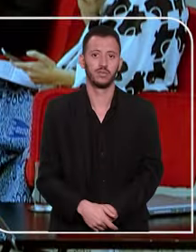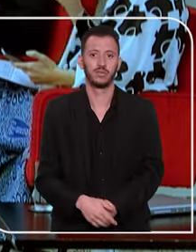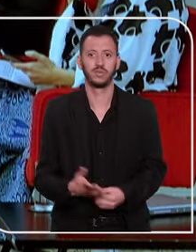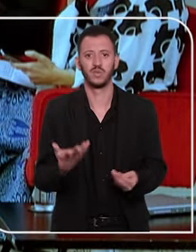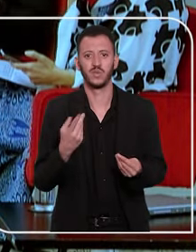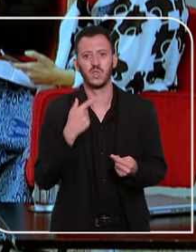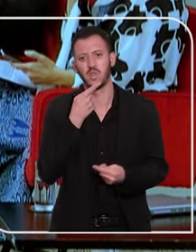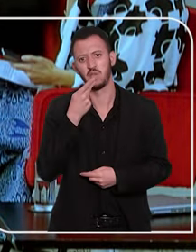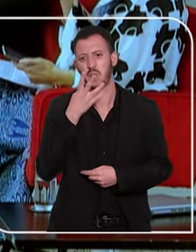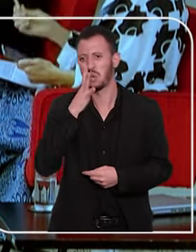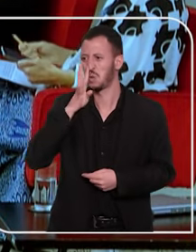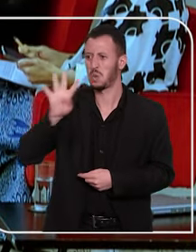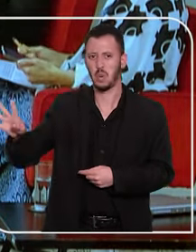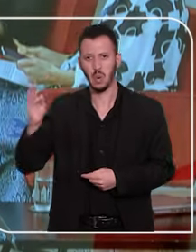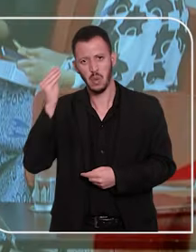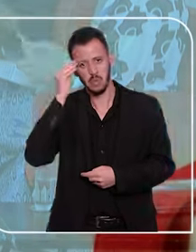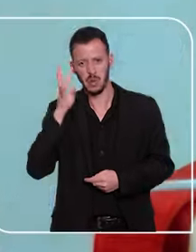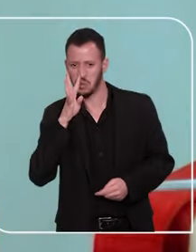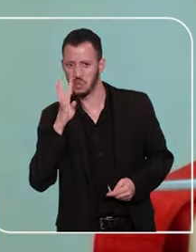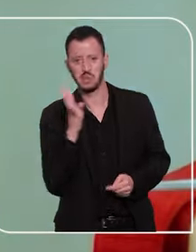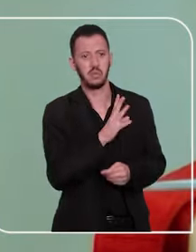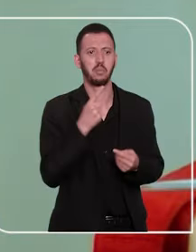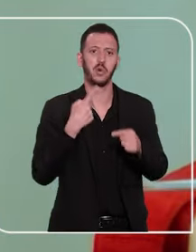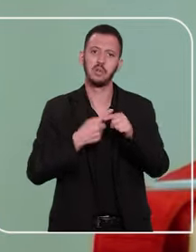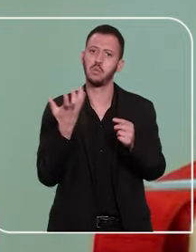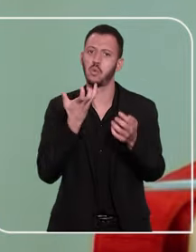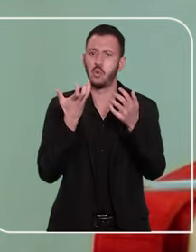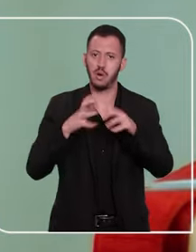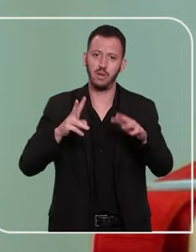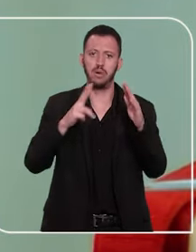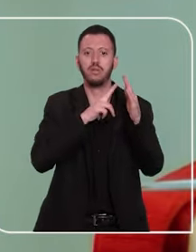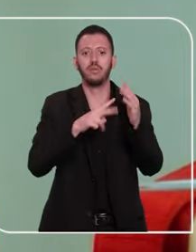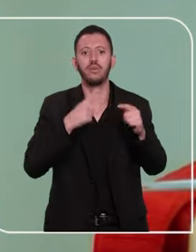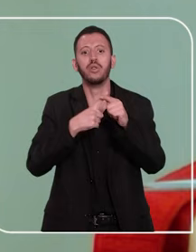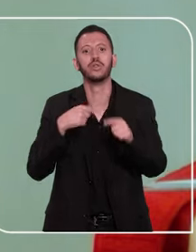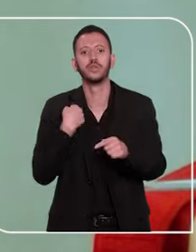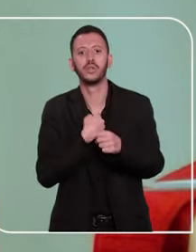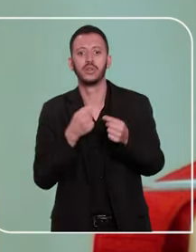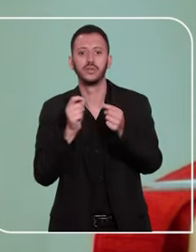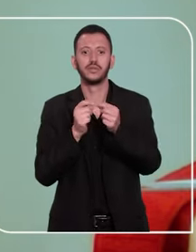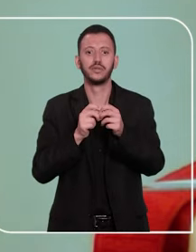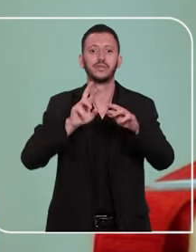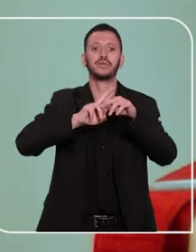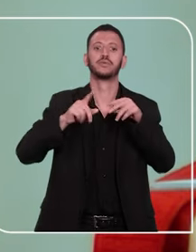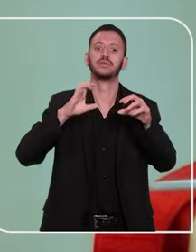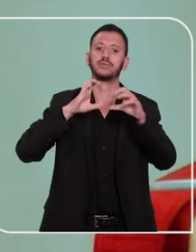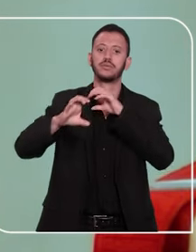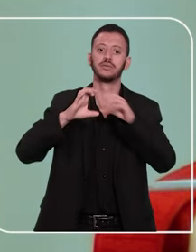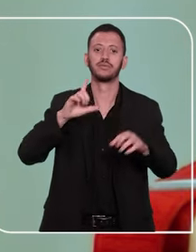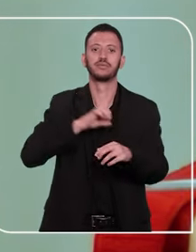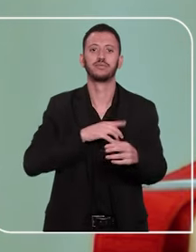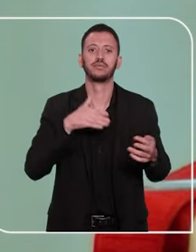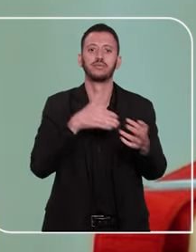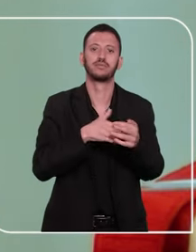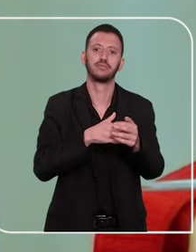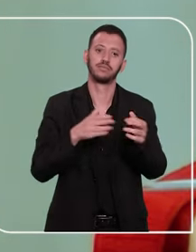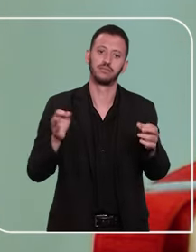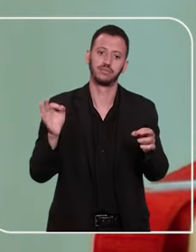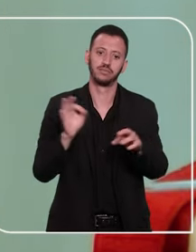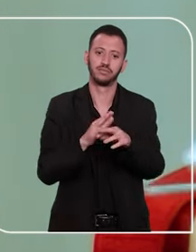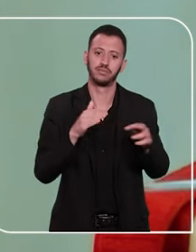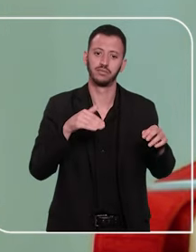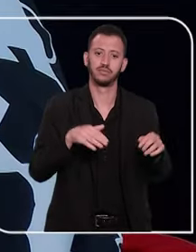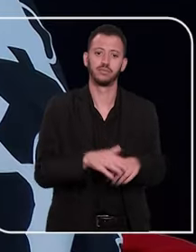vezes a gente coloca muito a culpa no outro que não quer ler mas o que que a gente fez de diferente para que a essa comunicação né